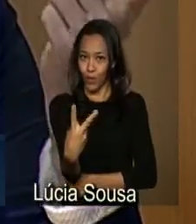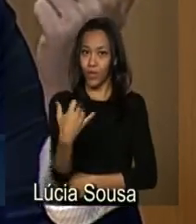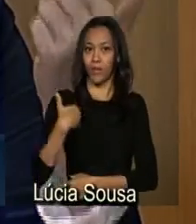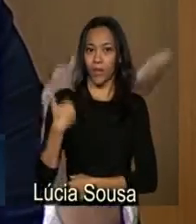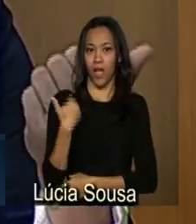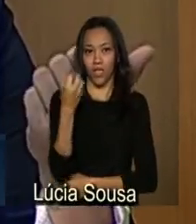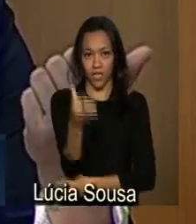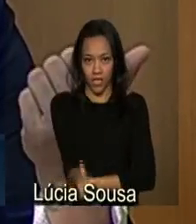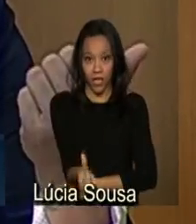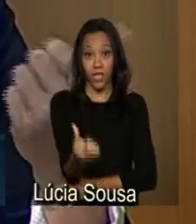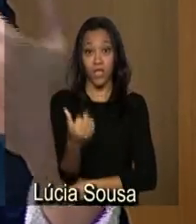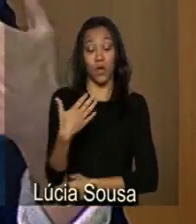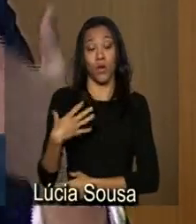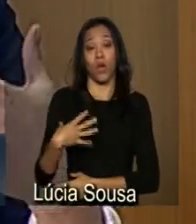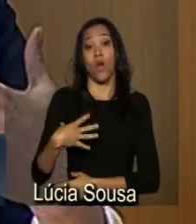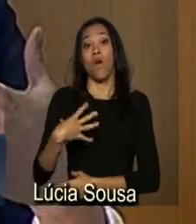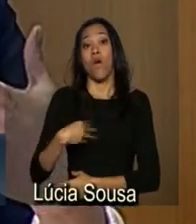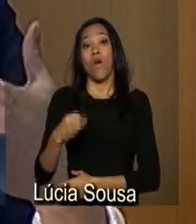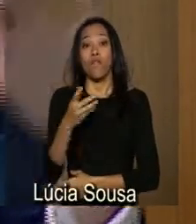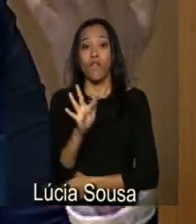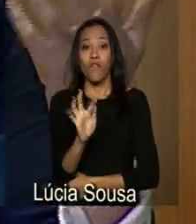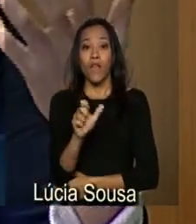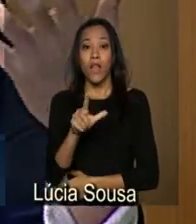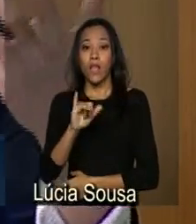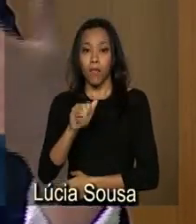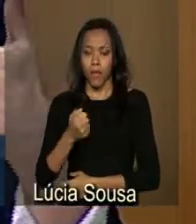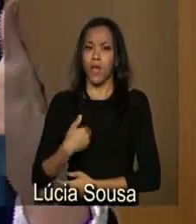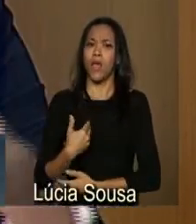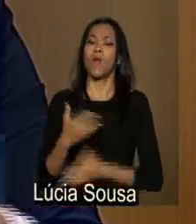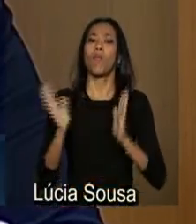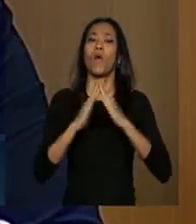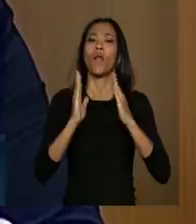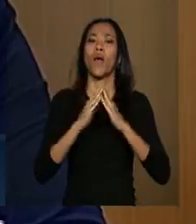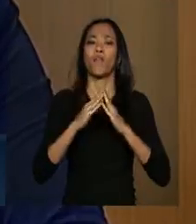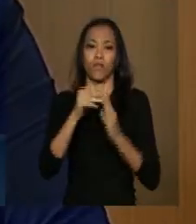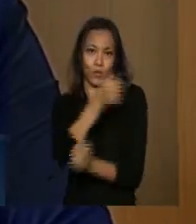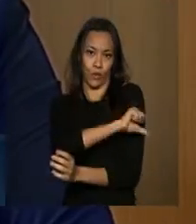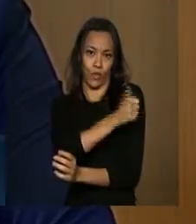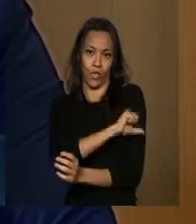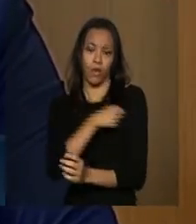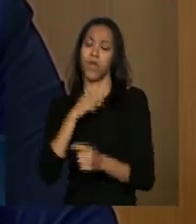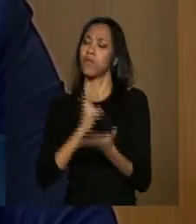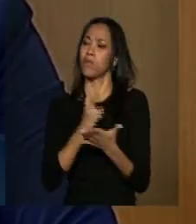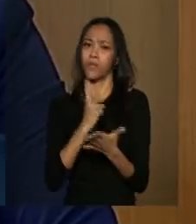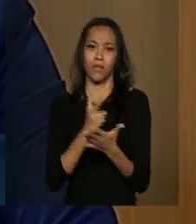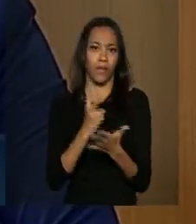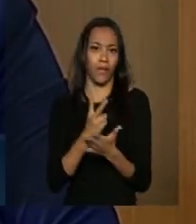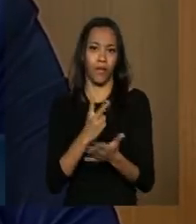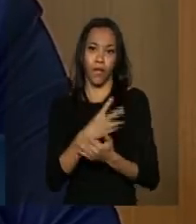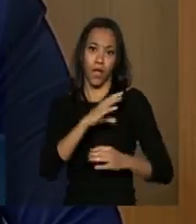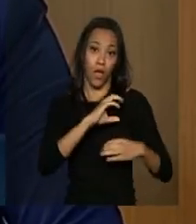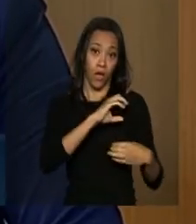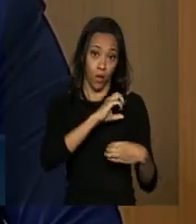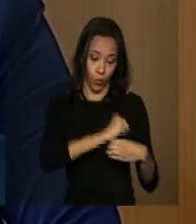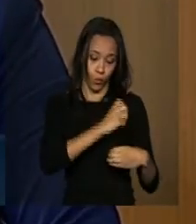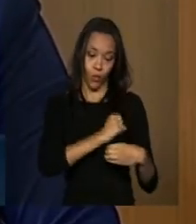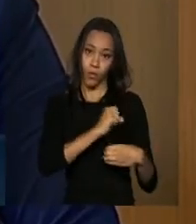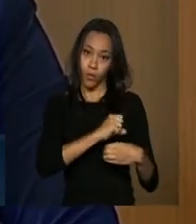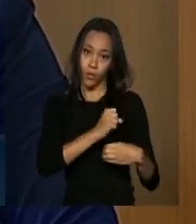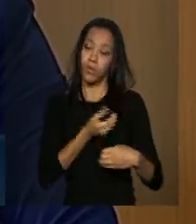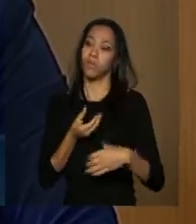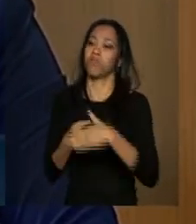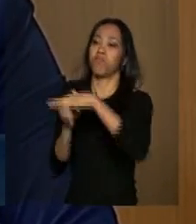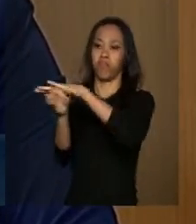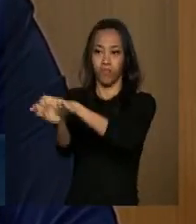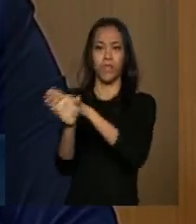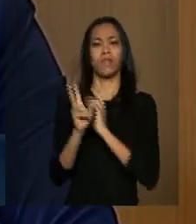6 anos, quando o Felipe nasceu, eu era uma doadora, eu morava no Rio de Janeiro e era uma doadora para o Hospital Fernandes Figueira. E quando, mais tarde, Felipe já